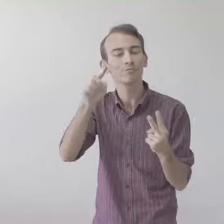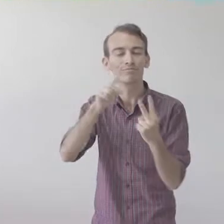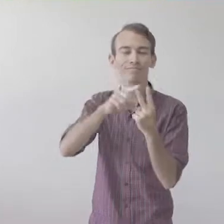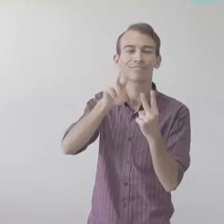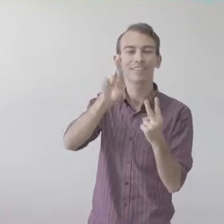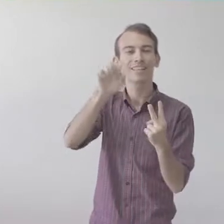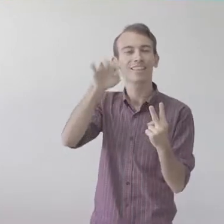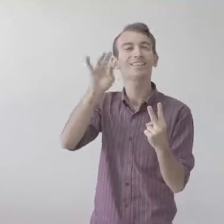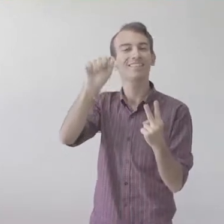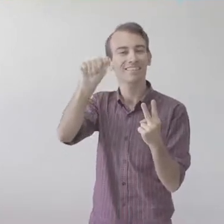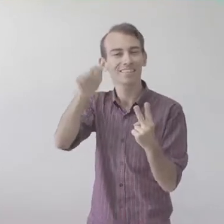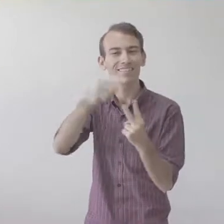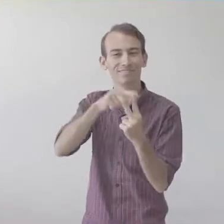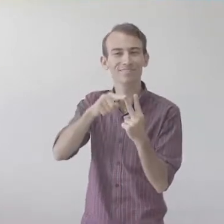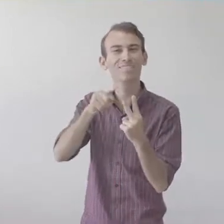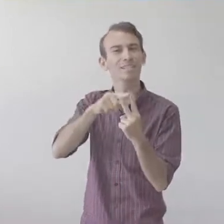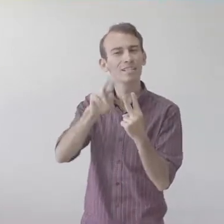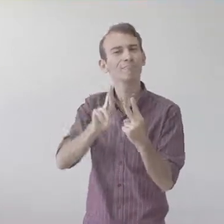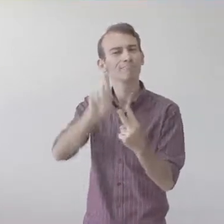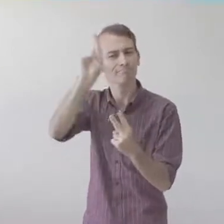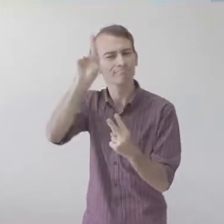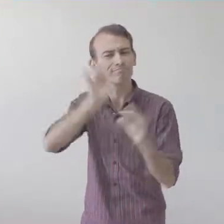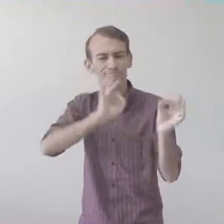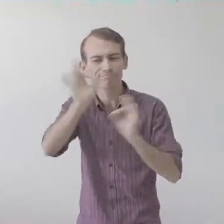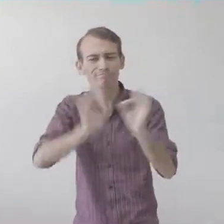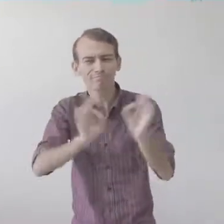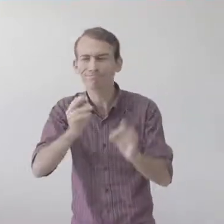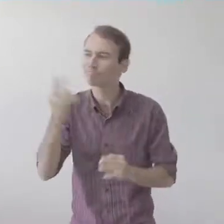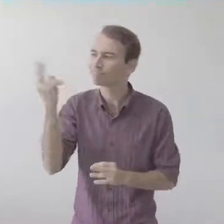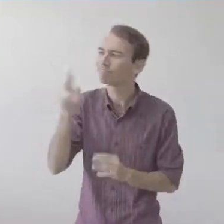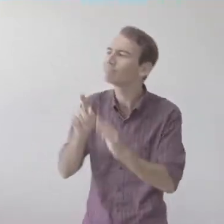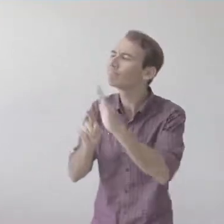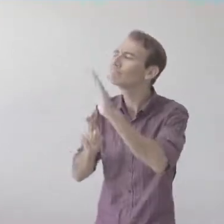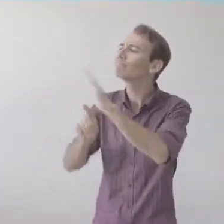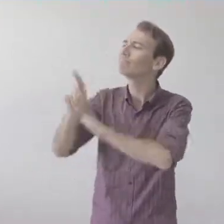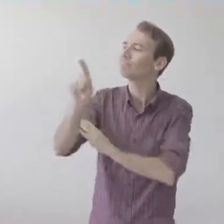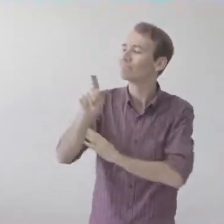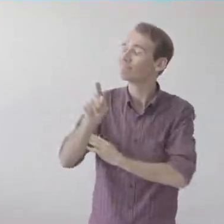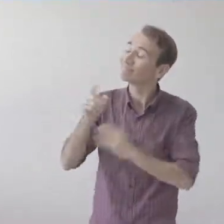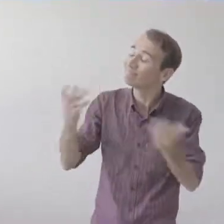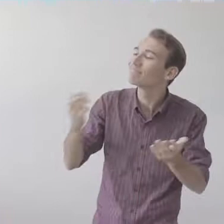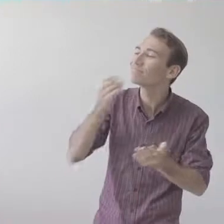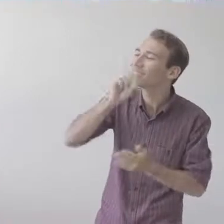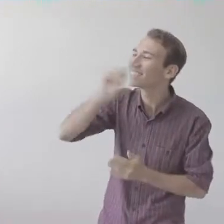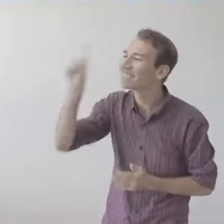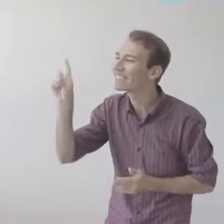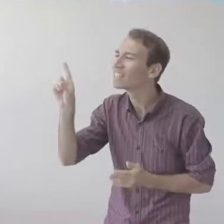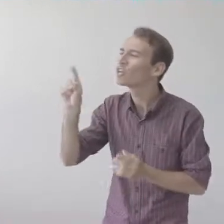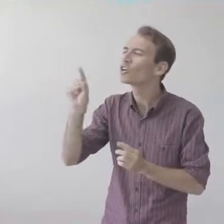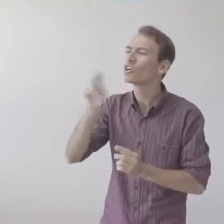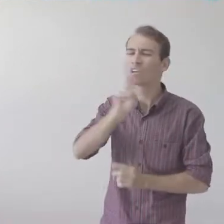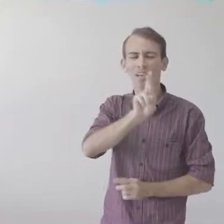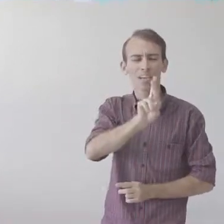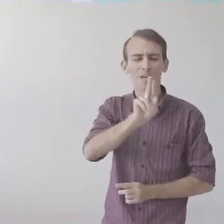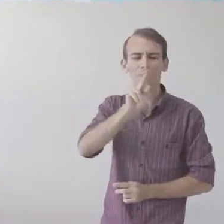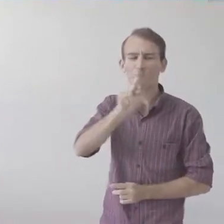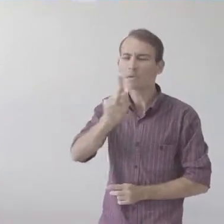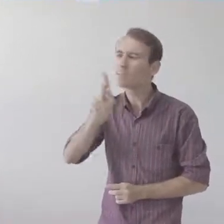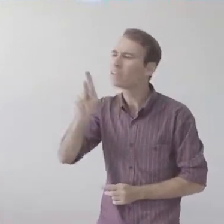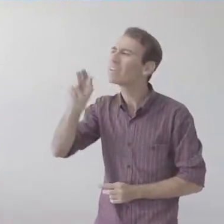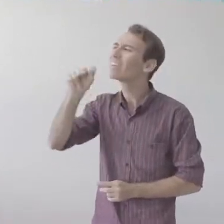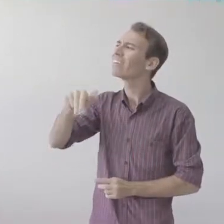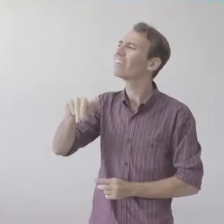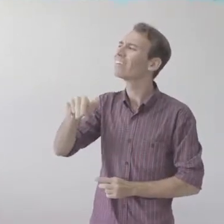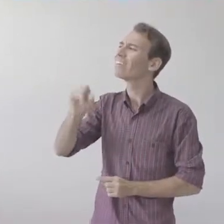os organizadores do evento o dia antes de tudo explica pra gente o que que é uma rppn qualquer diferença entre essa